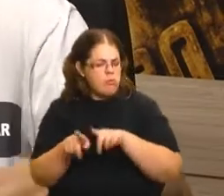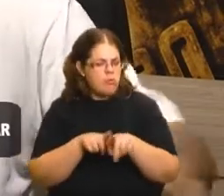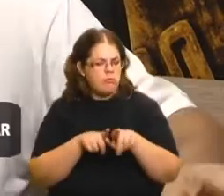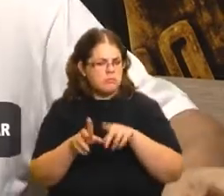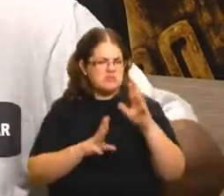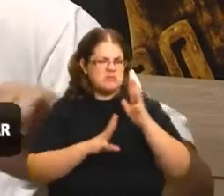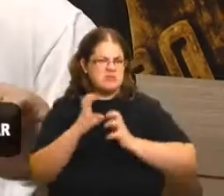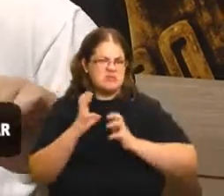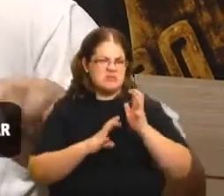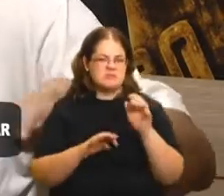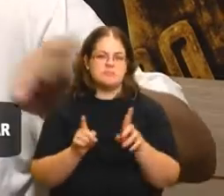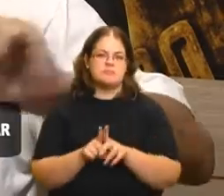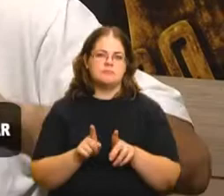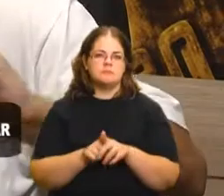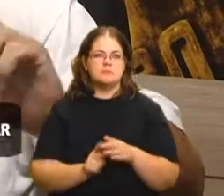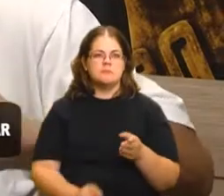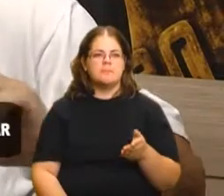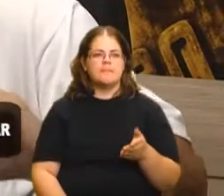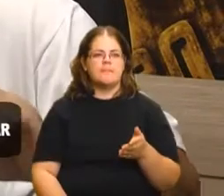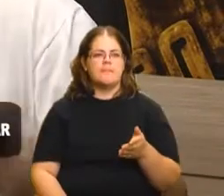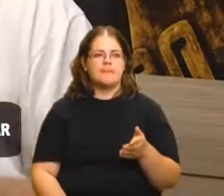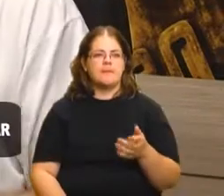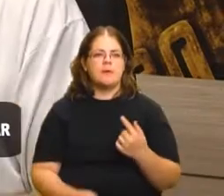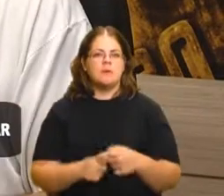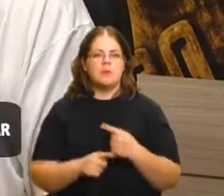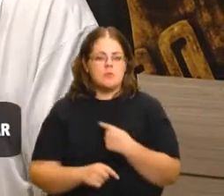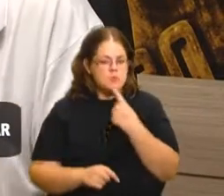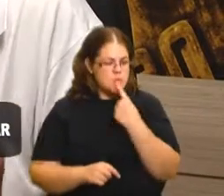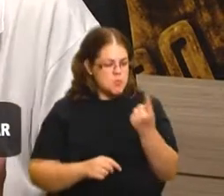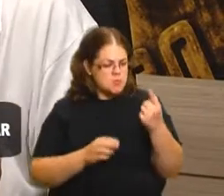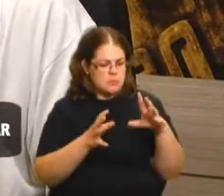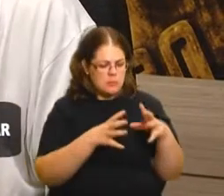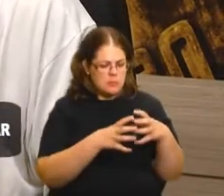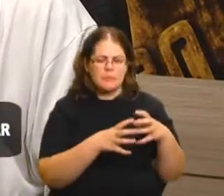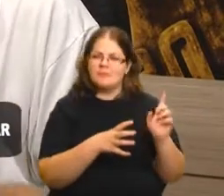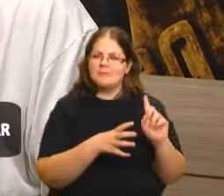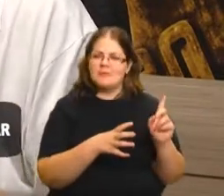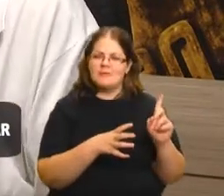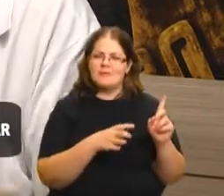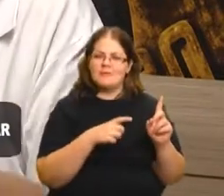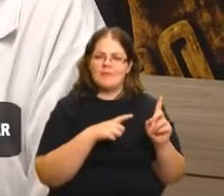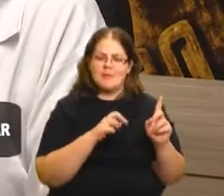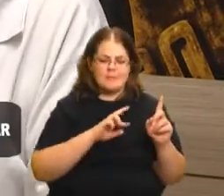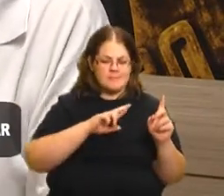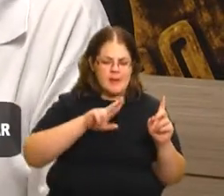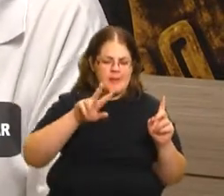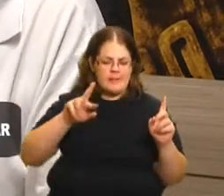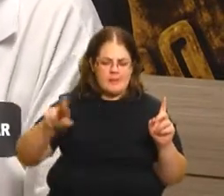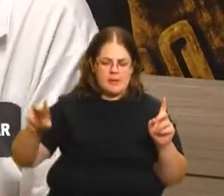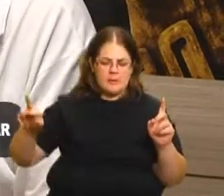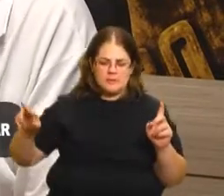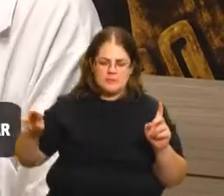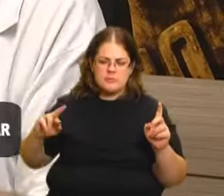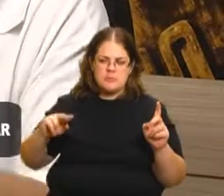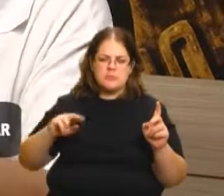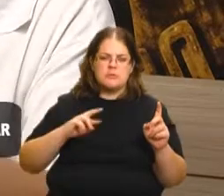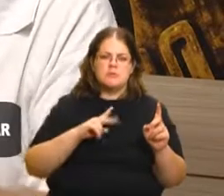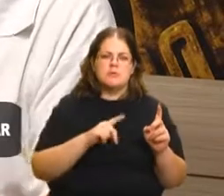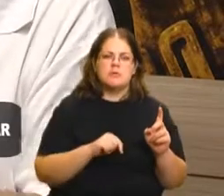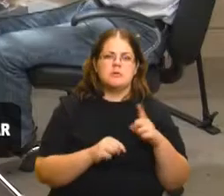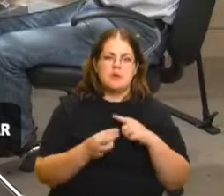isso. Por quê? Porque eles não eram um monobloco. Havia, pelo menos, entre os militares,